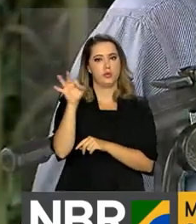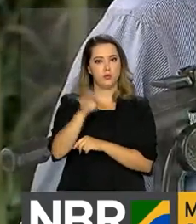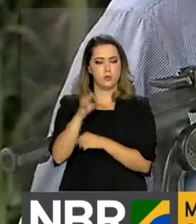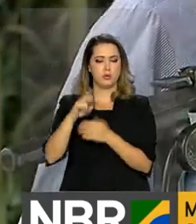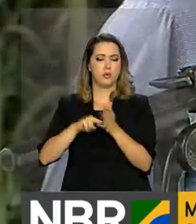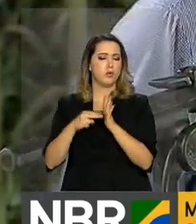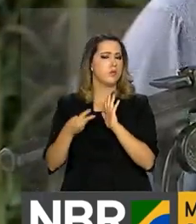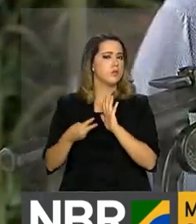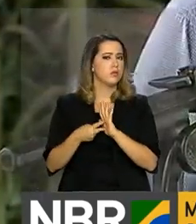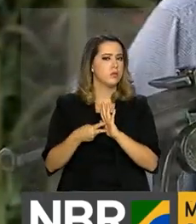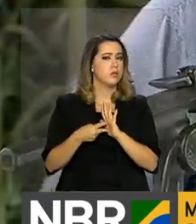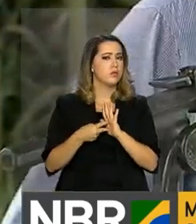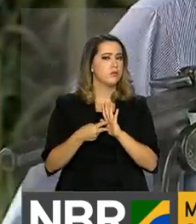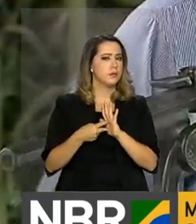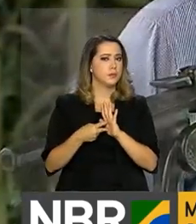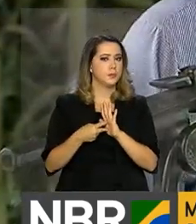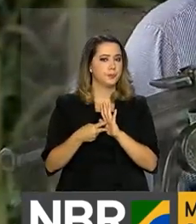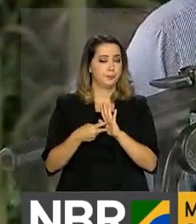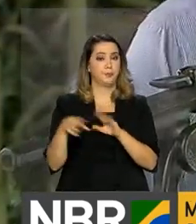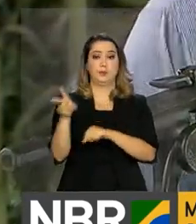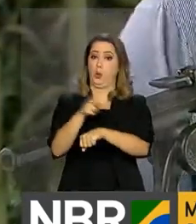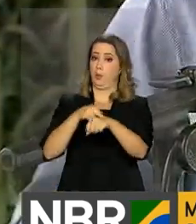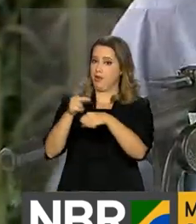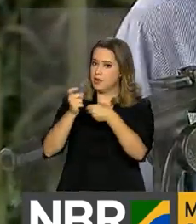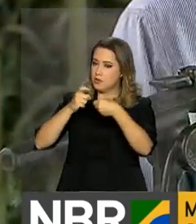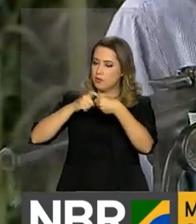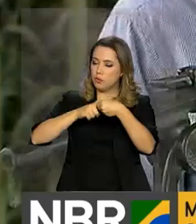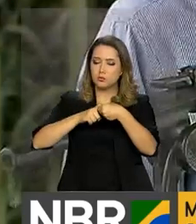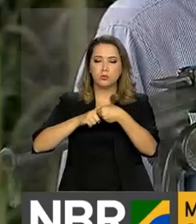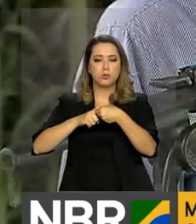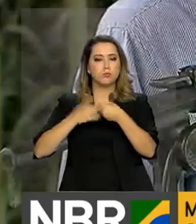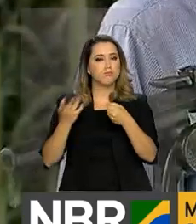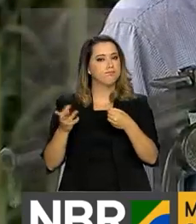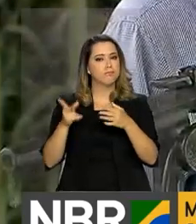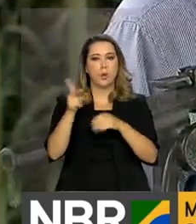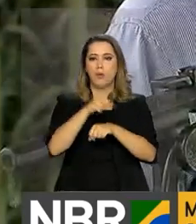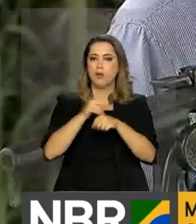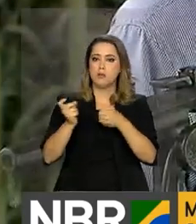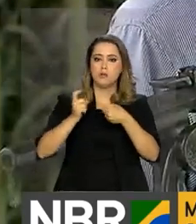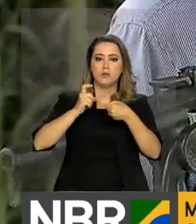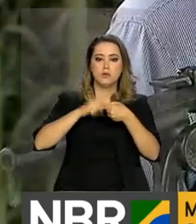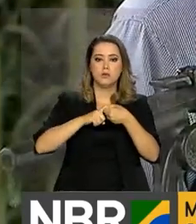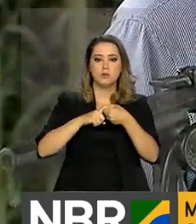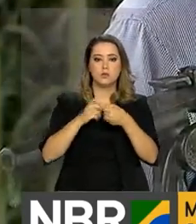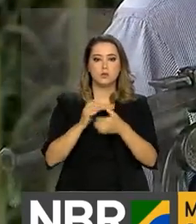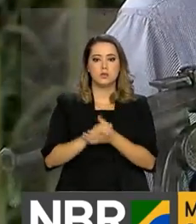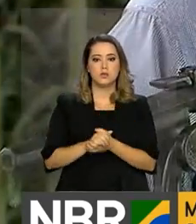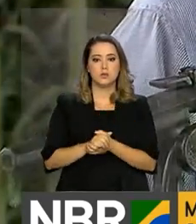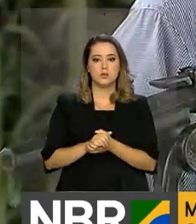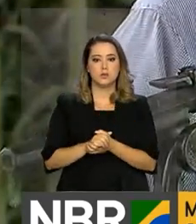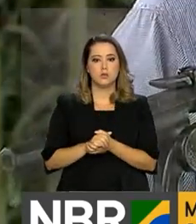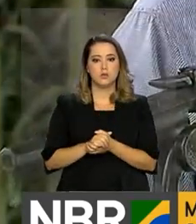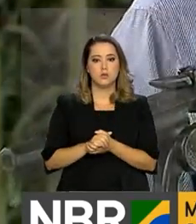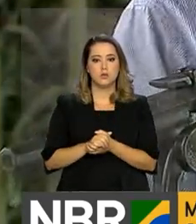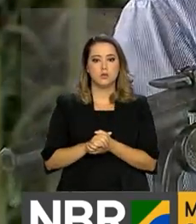seja, o país está retomando, o país voltou, não é? O país. Hein? O